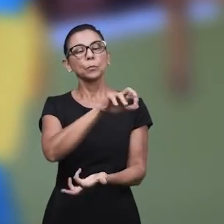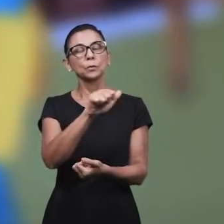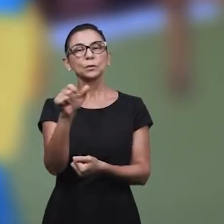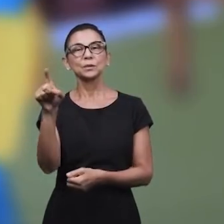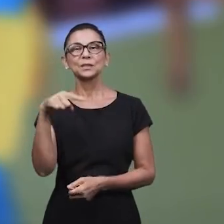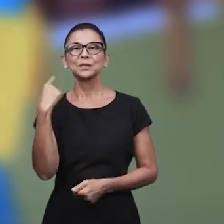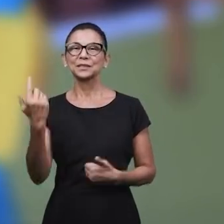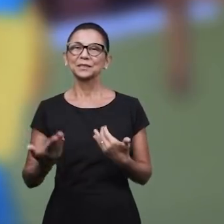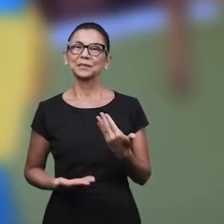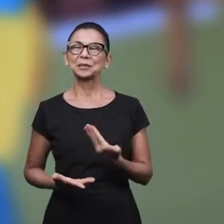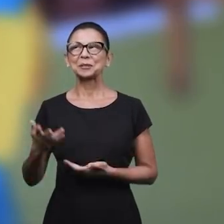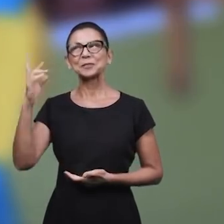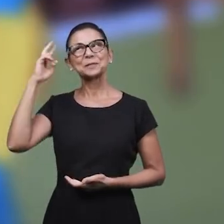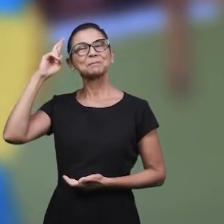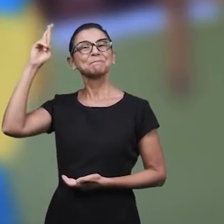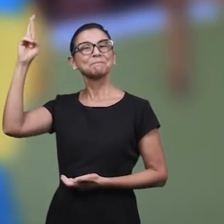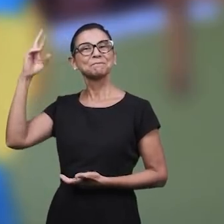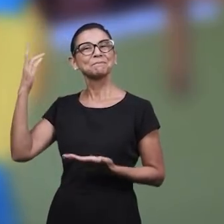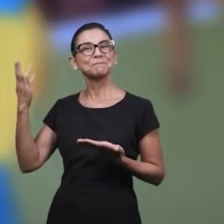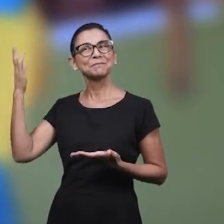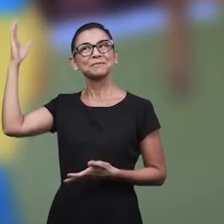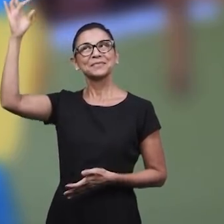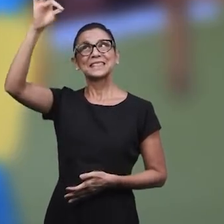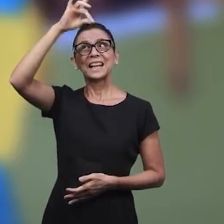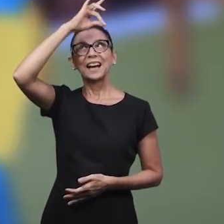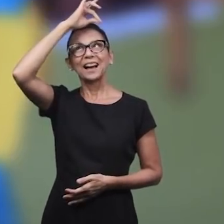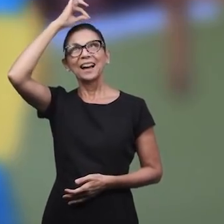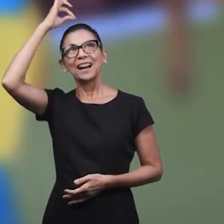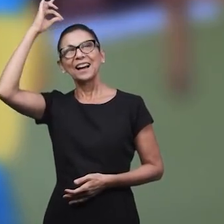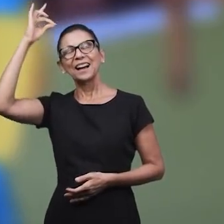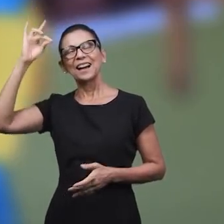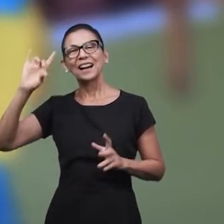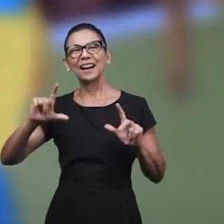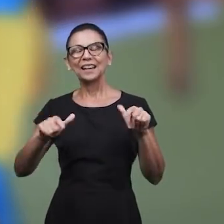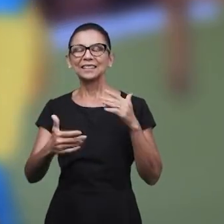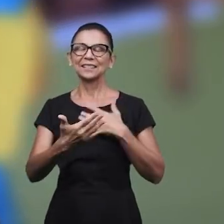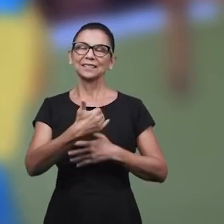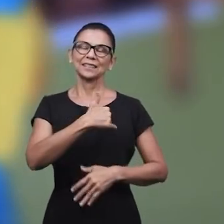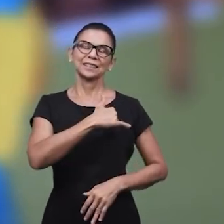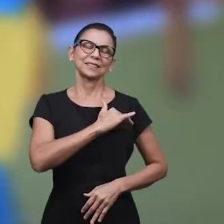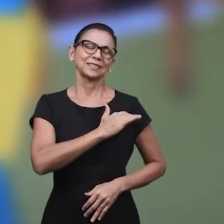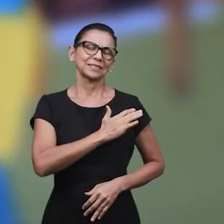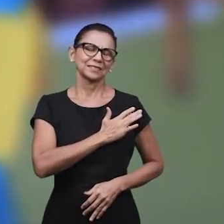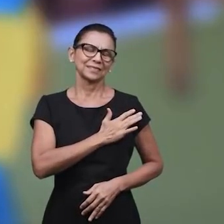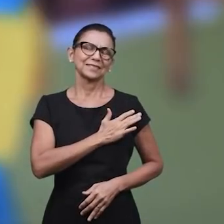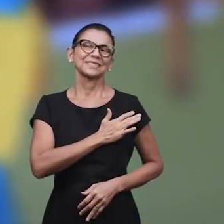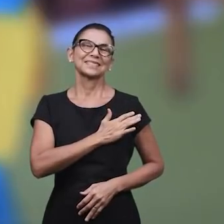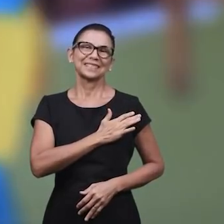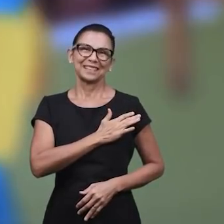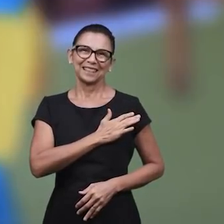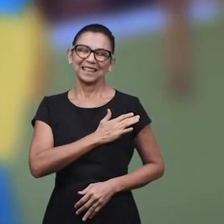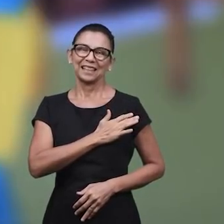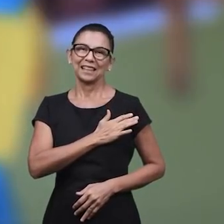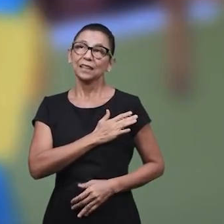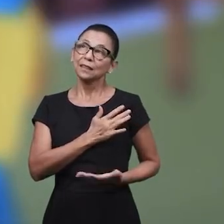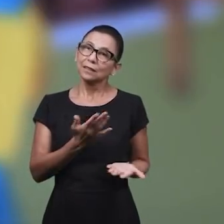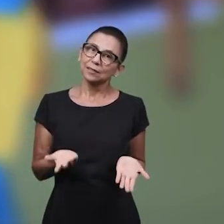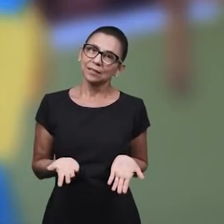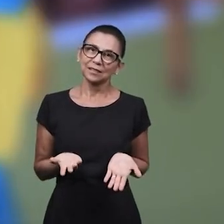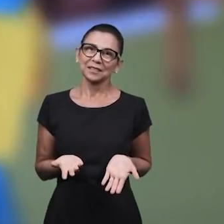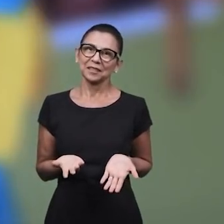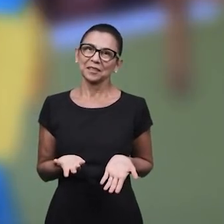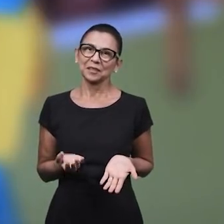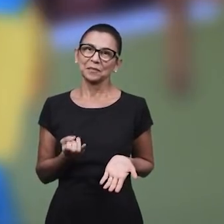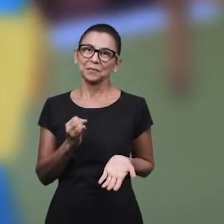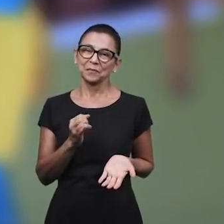do Senhor, pois o Espírito Santo está agindo dentro do meu interior. E se o Espírito Santo